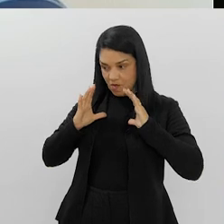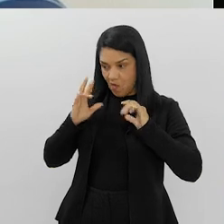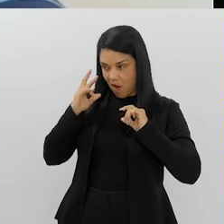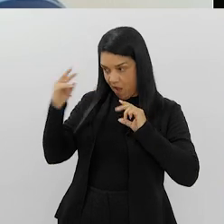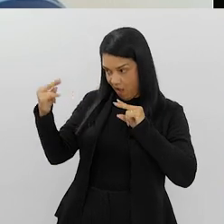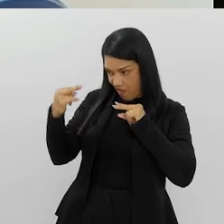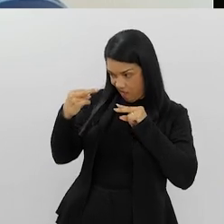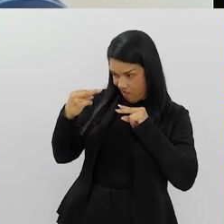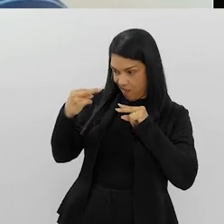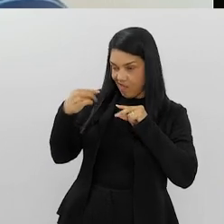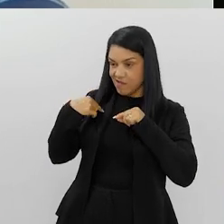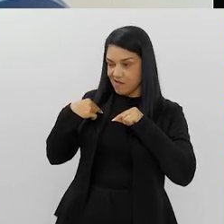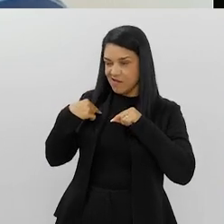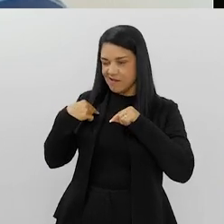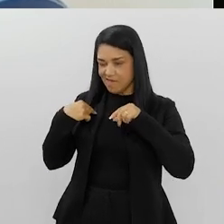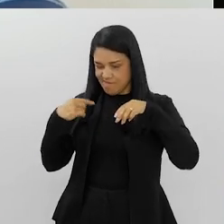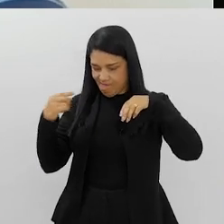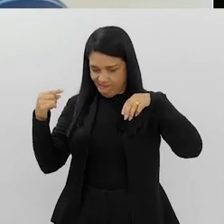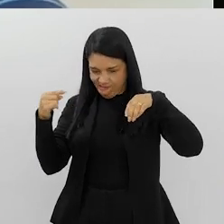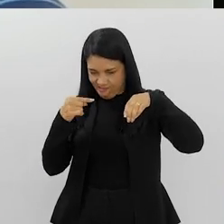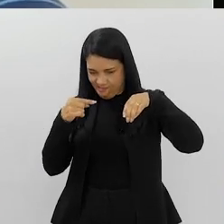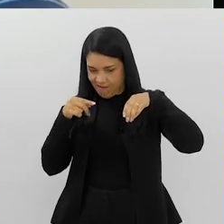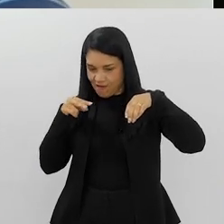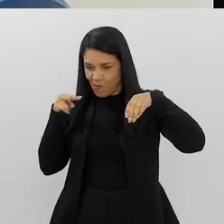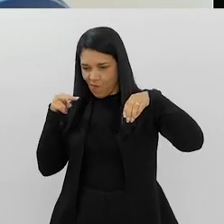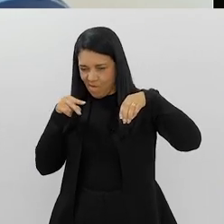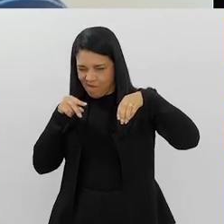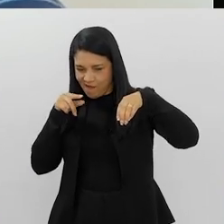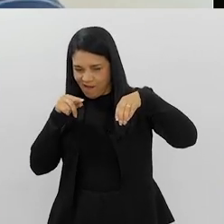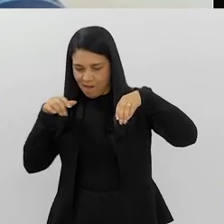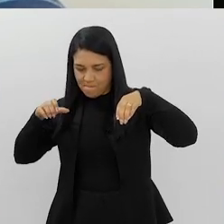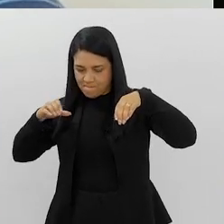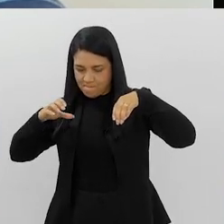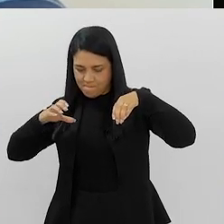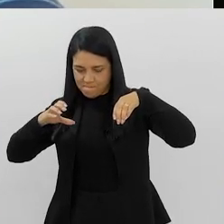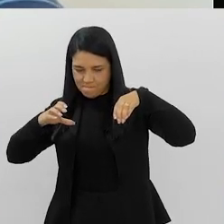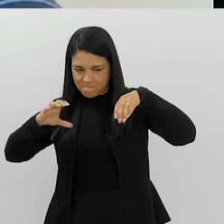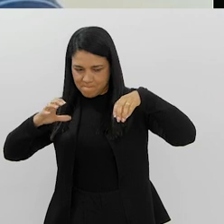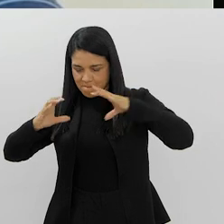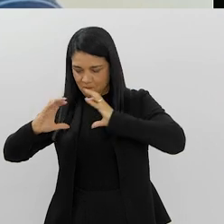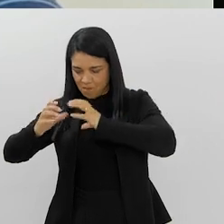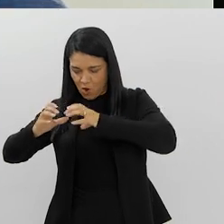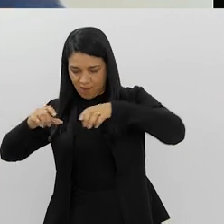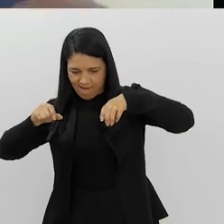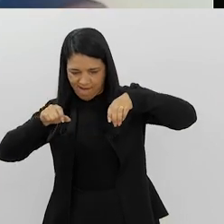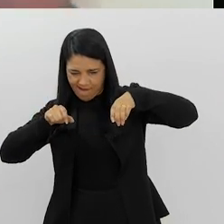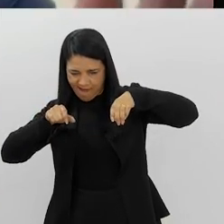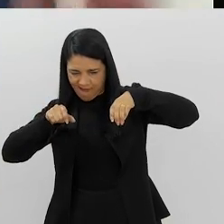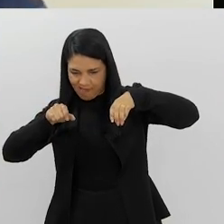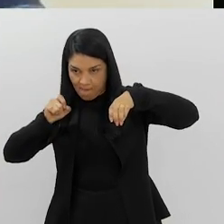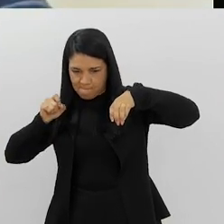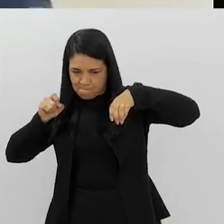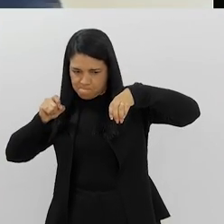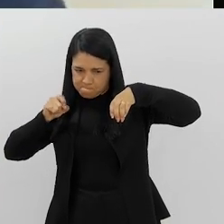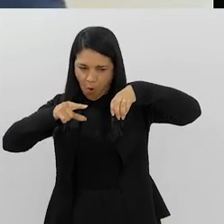achava que, poxa, eu poderia estar olhando para aquele canto e bater no outro, mas era o canto que eu estava concentrado para bater, entendeu? Tipo assim, essa